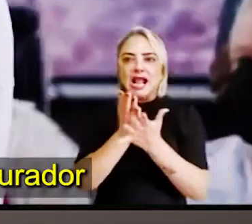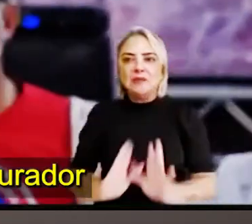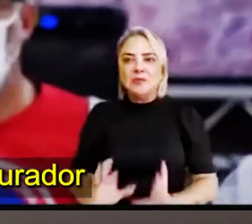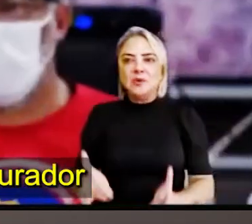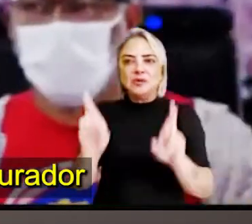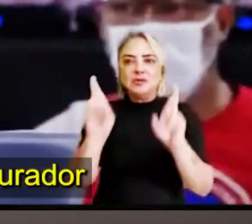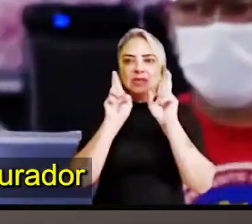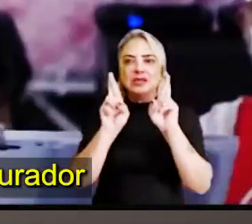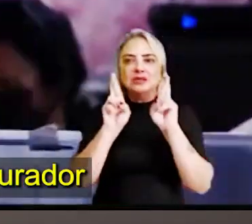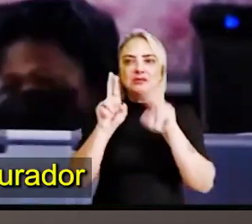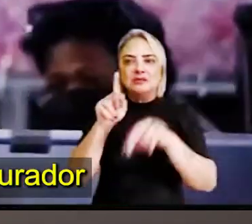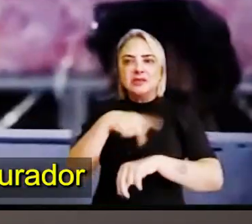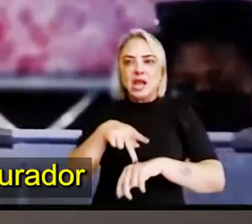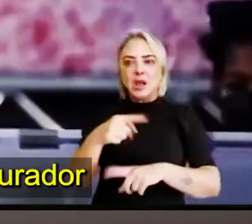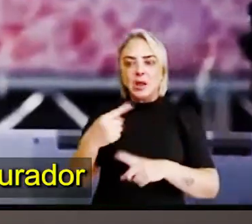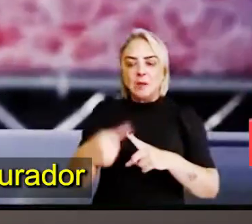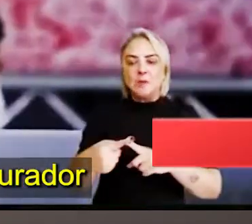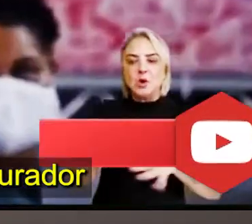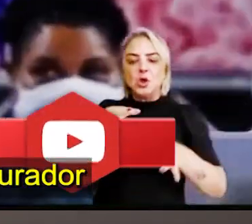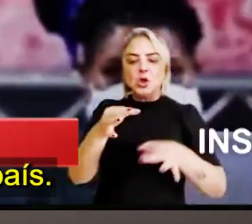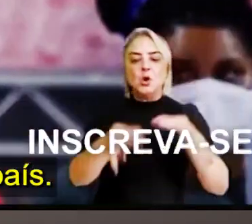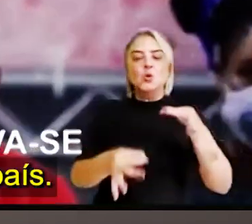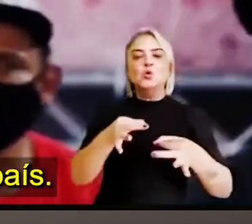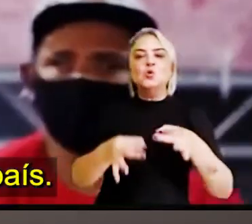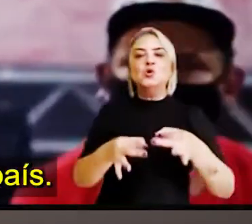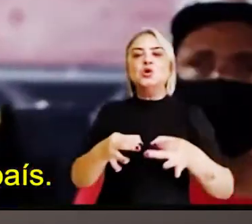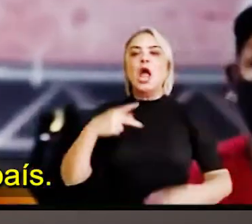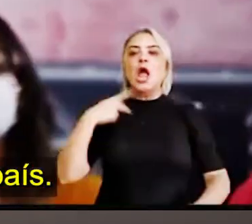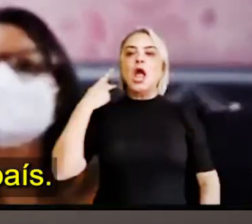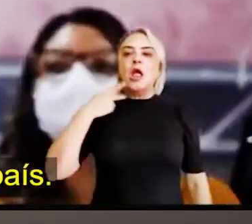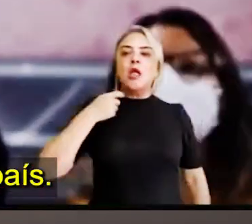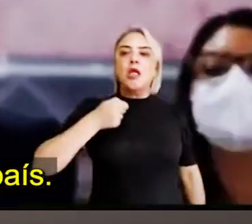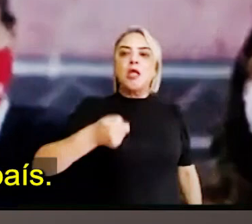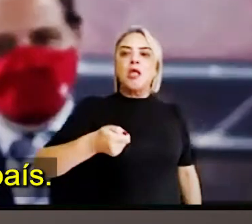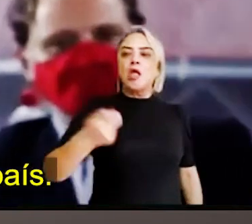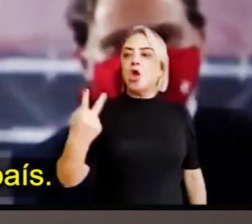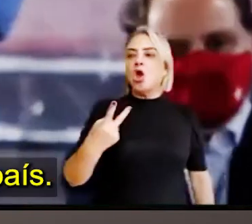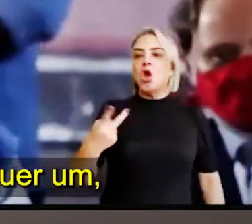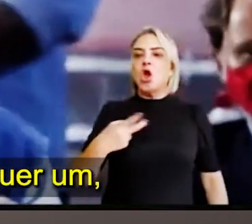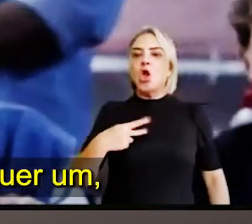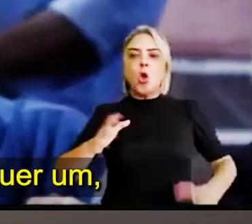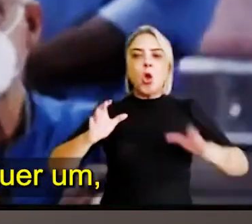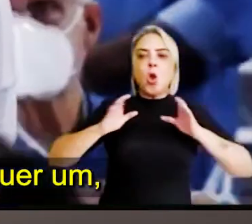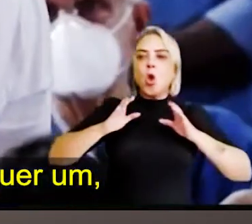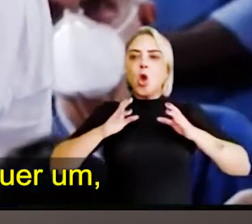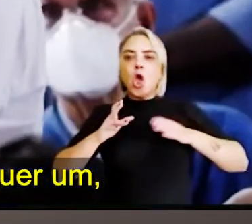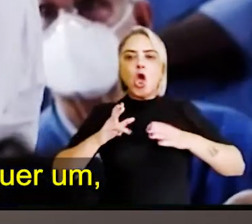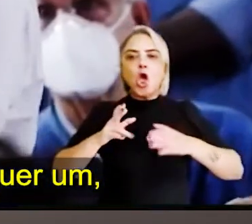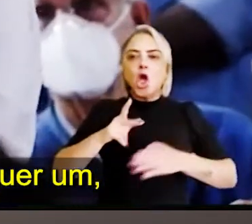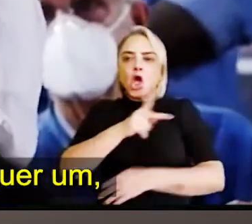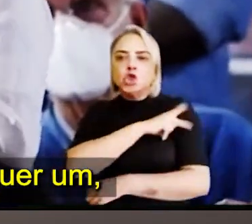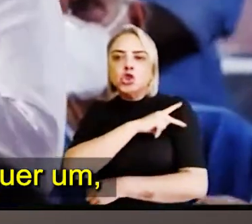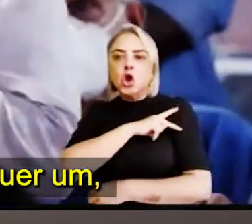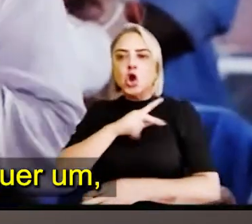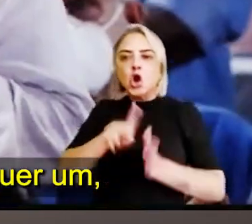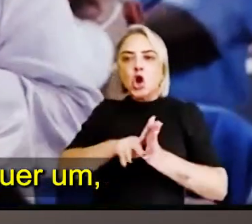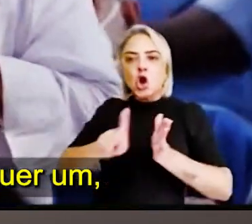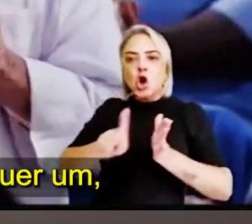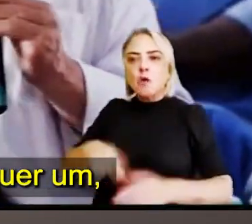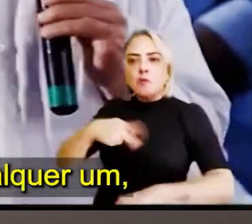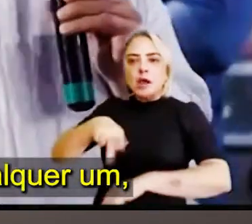porque um juiz se meteu e um procurador que eles deveriam ser dono do país. Eles passaram a desrespeitar qualquer